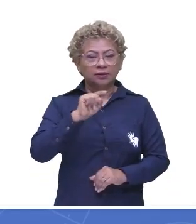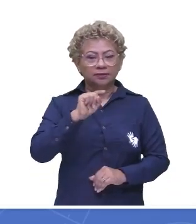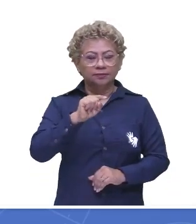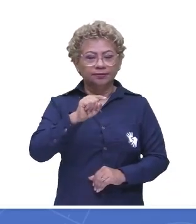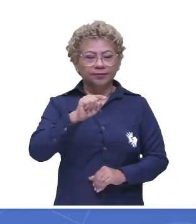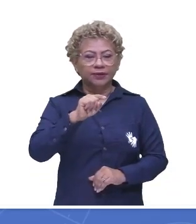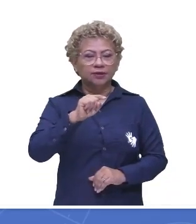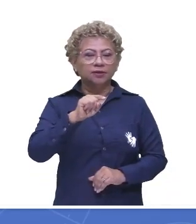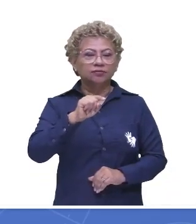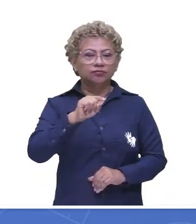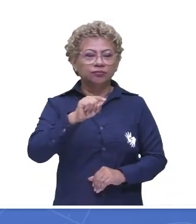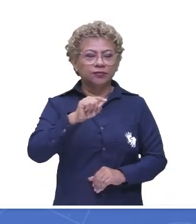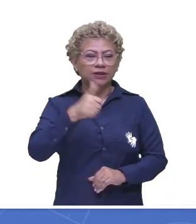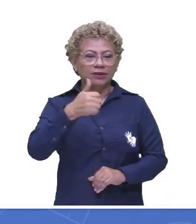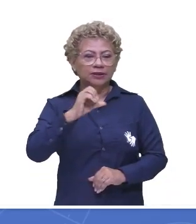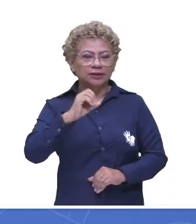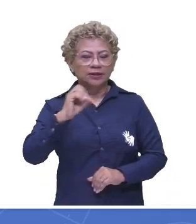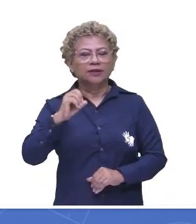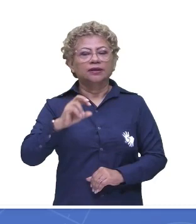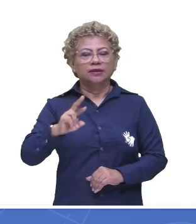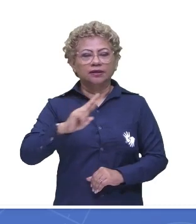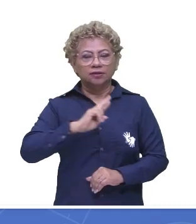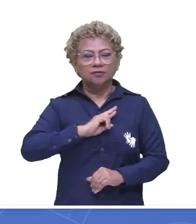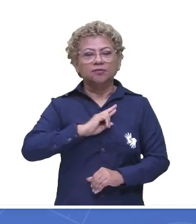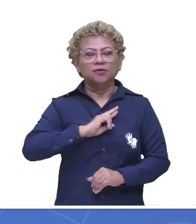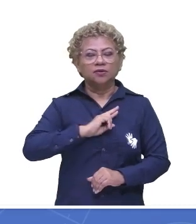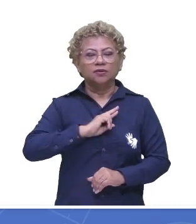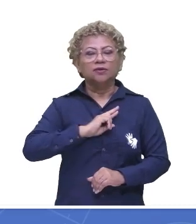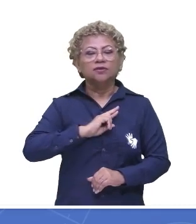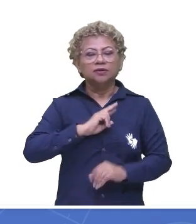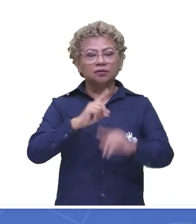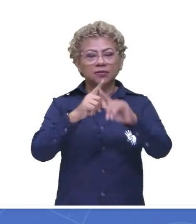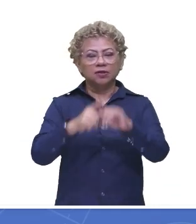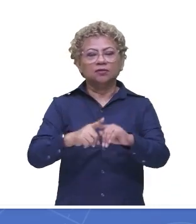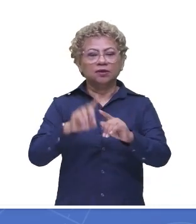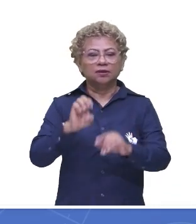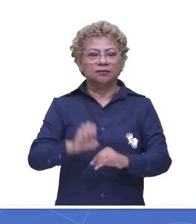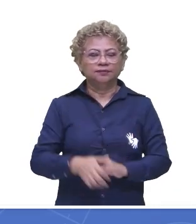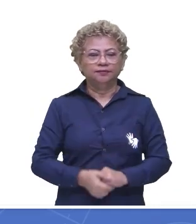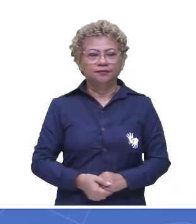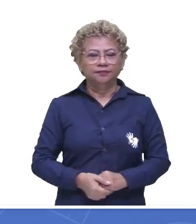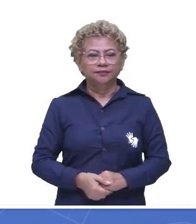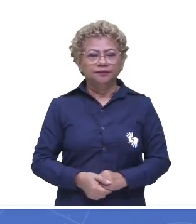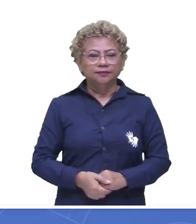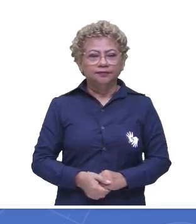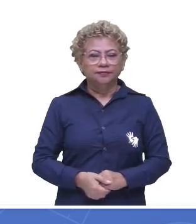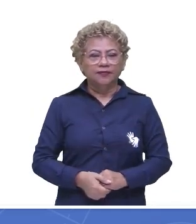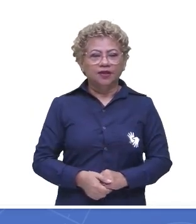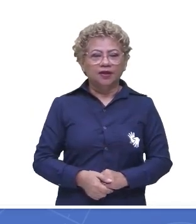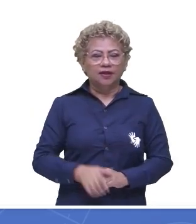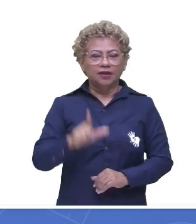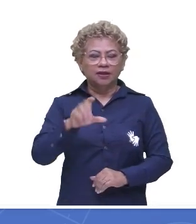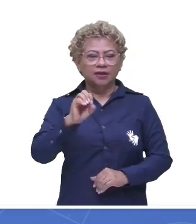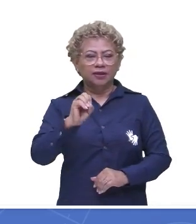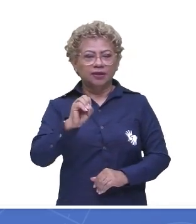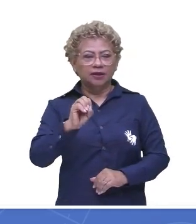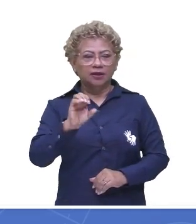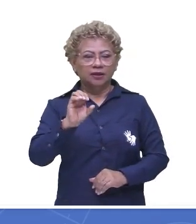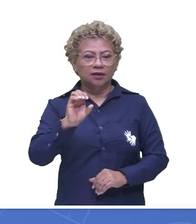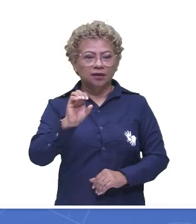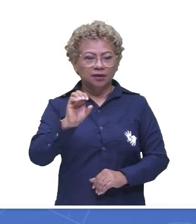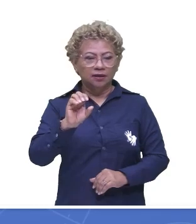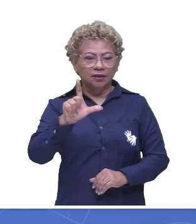Leonardo, da Escola Estadual Coronel Fiuza, lá de Careiro da Várzea. Questão 1, colocou que a quantidade de calor é